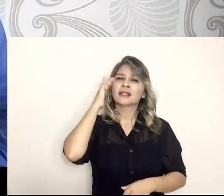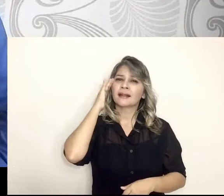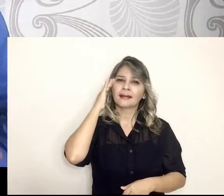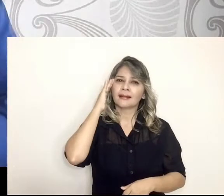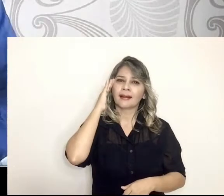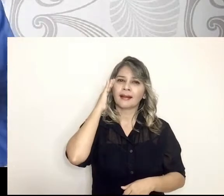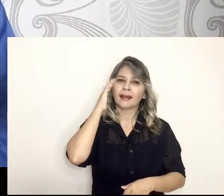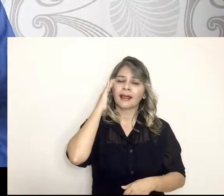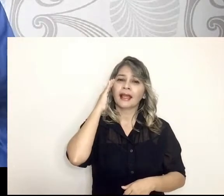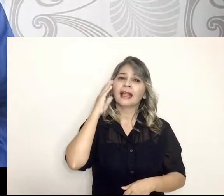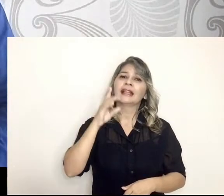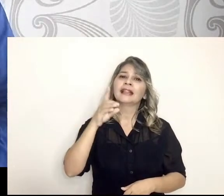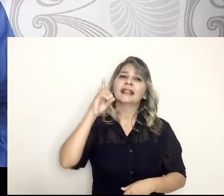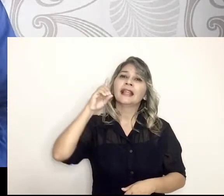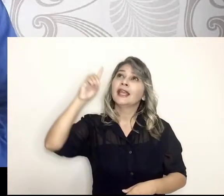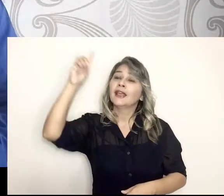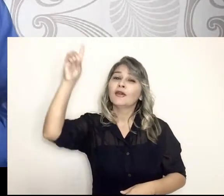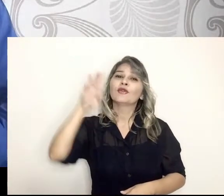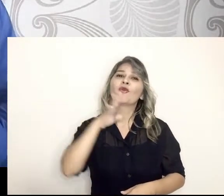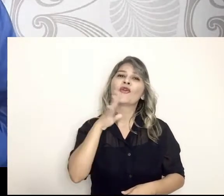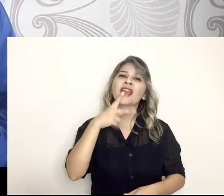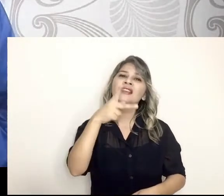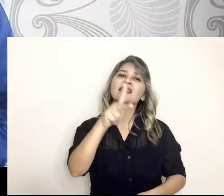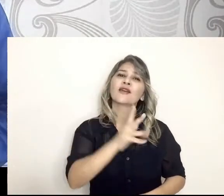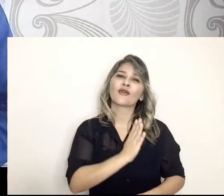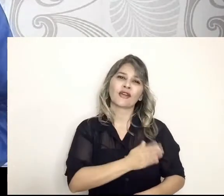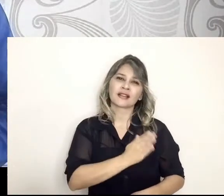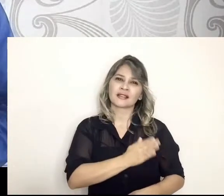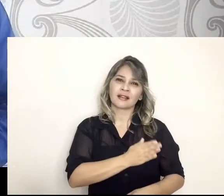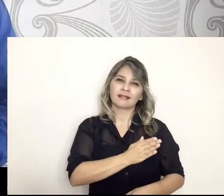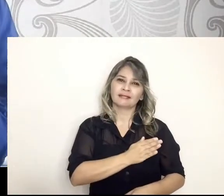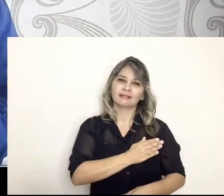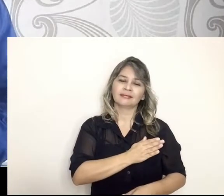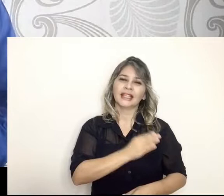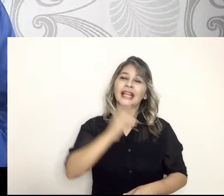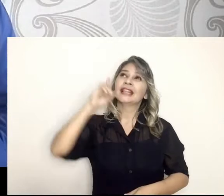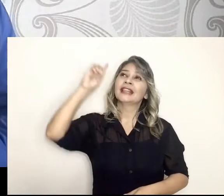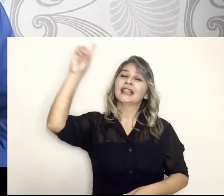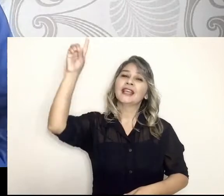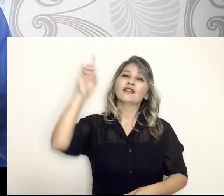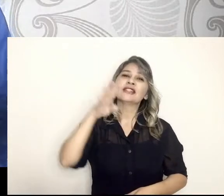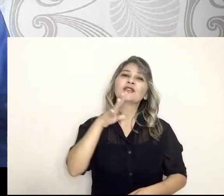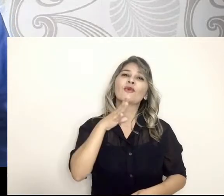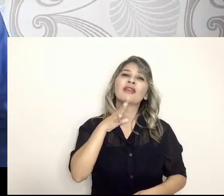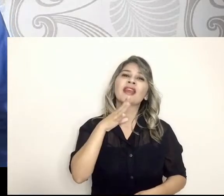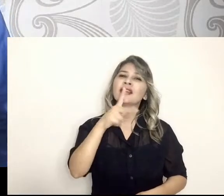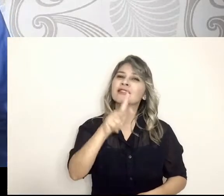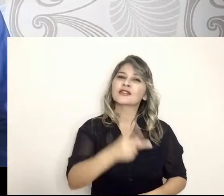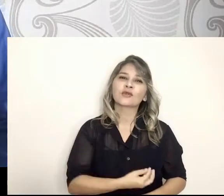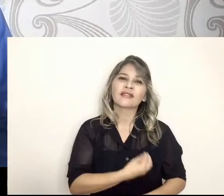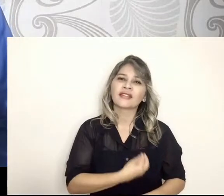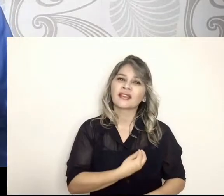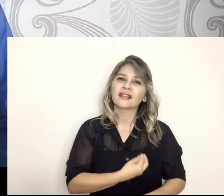pouco em muito. E é isso que devemos entender. Deus enxerga a intenção do nosso